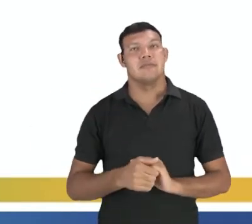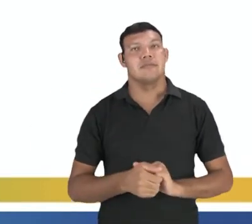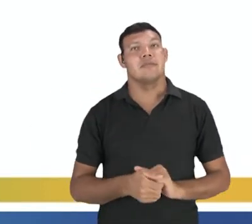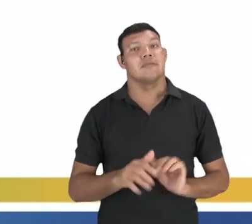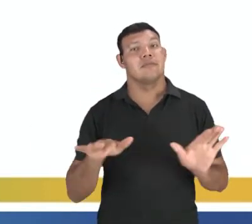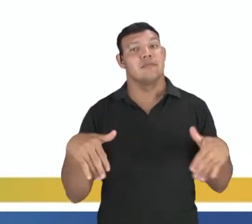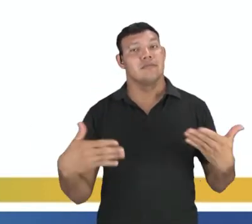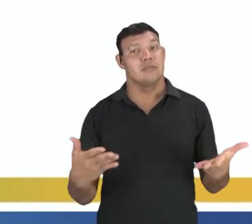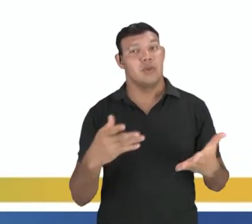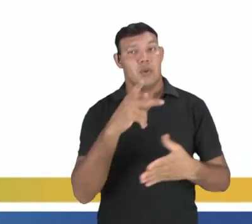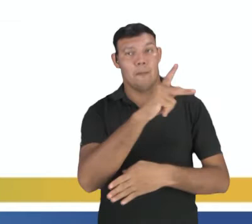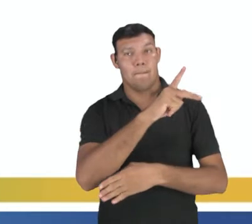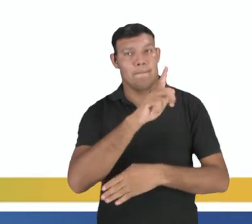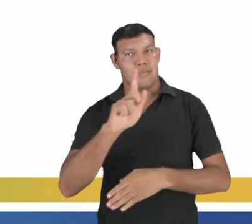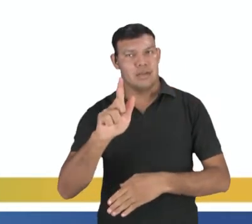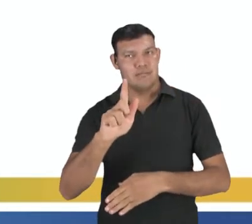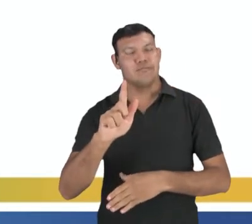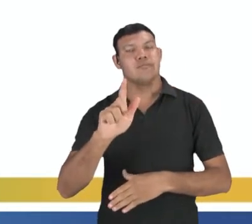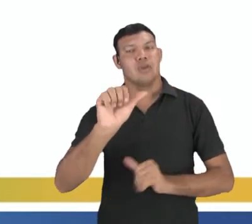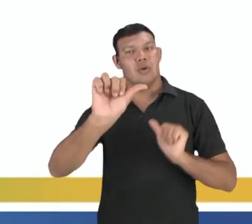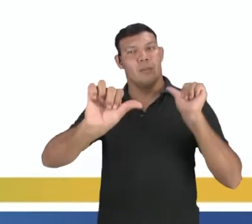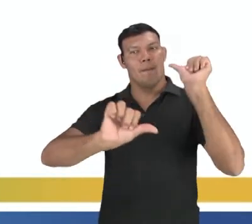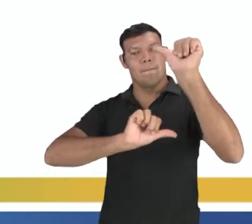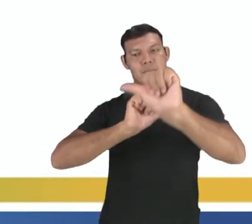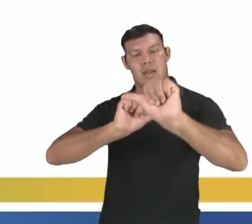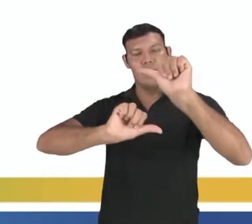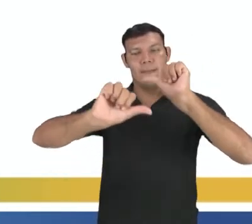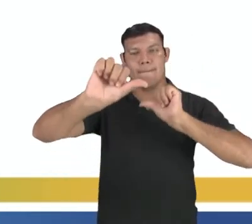a PG é oscilante.